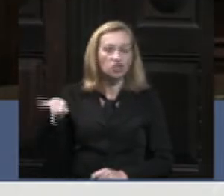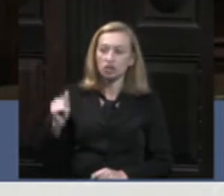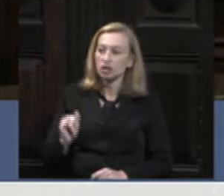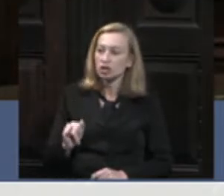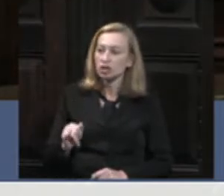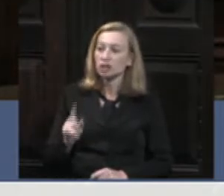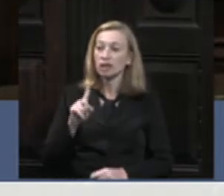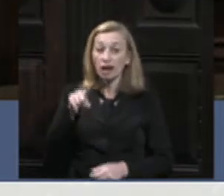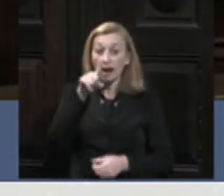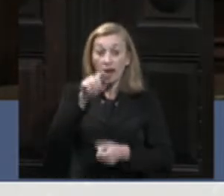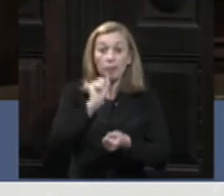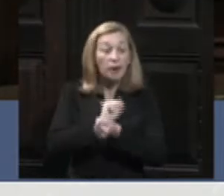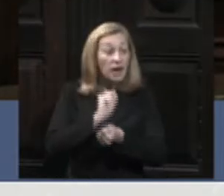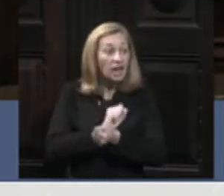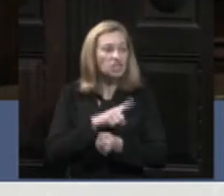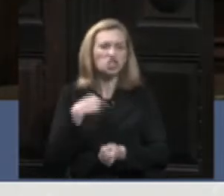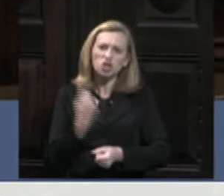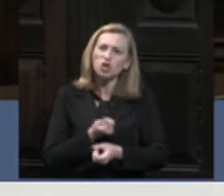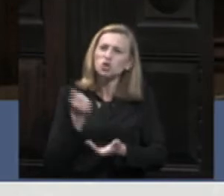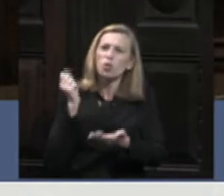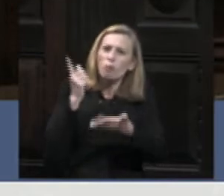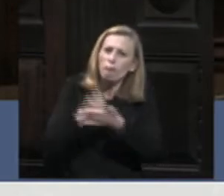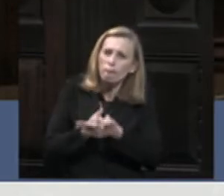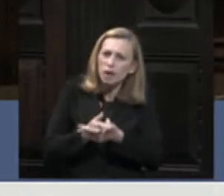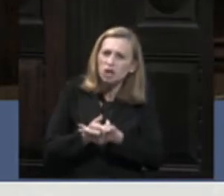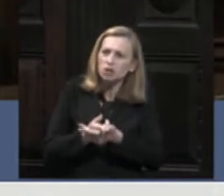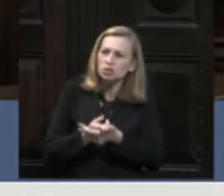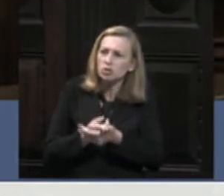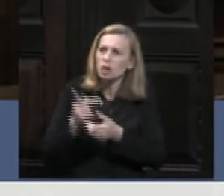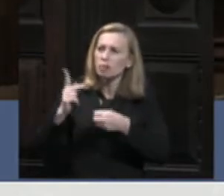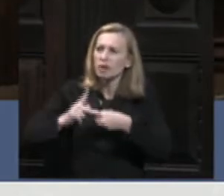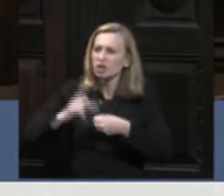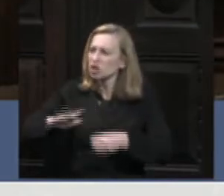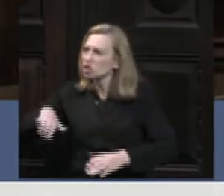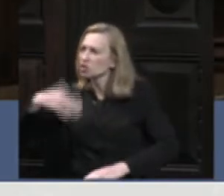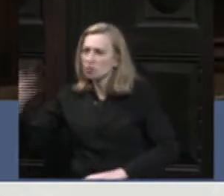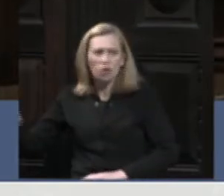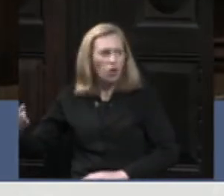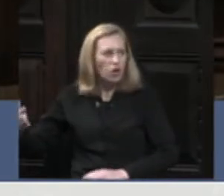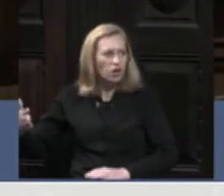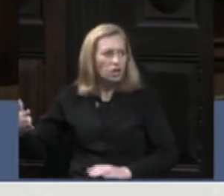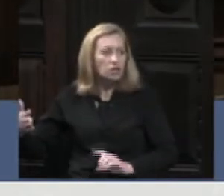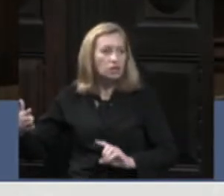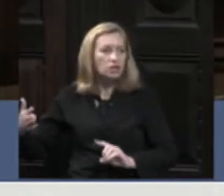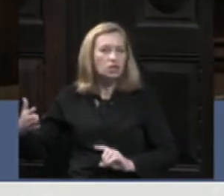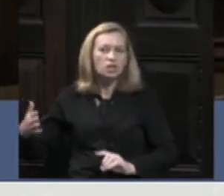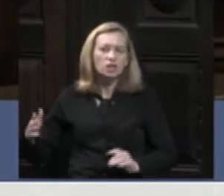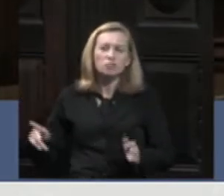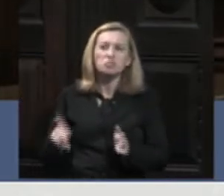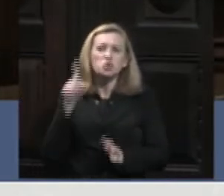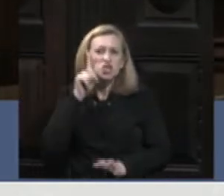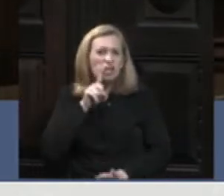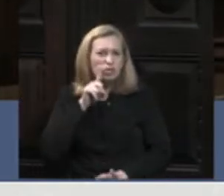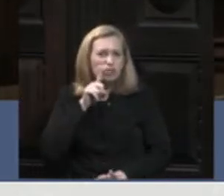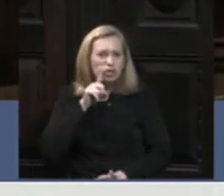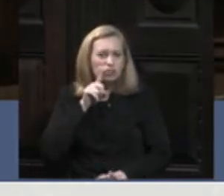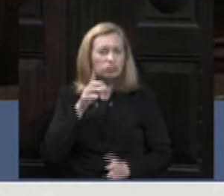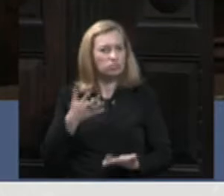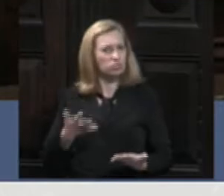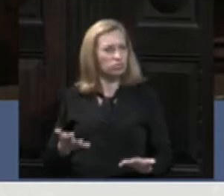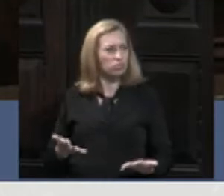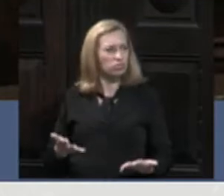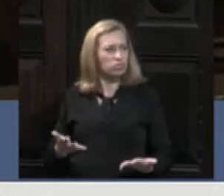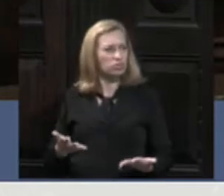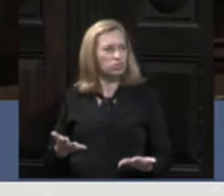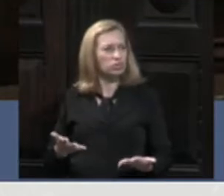comprando petróleo a 82 dólares do exterior. Do exterior não, dos Estados Unidos. Isso aí